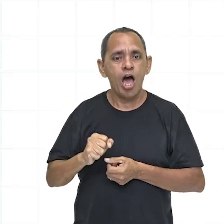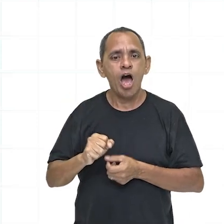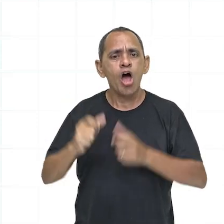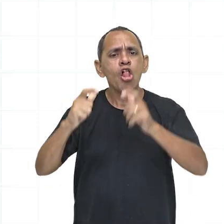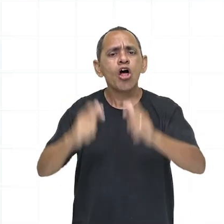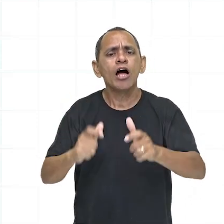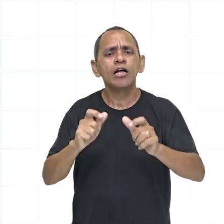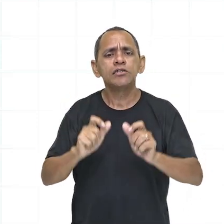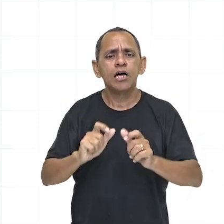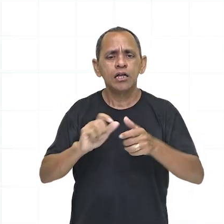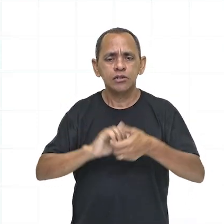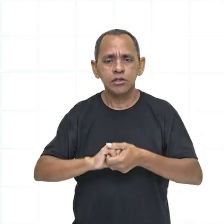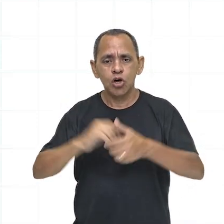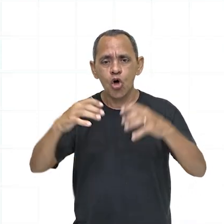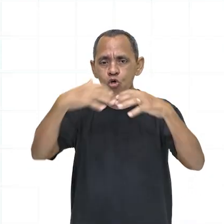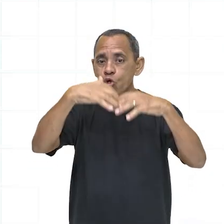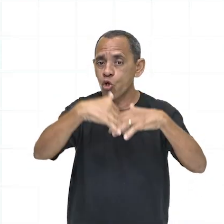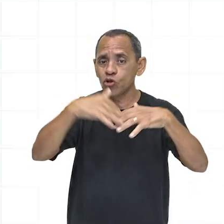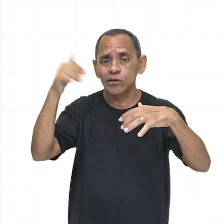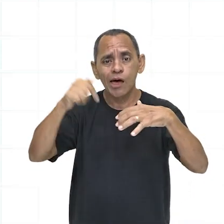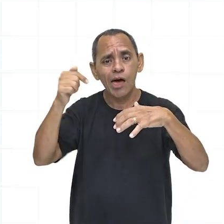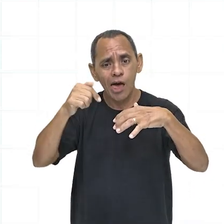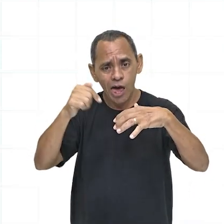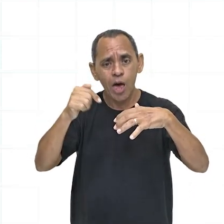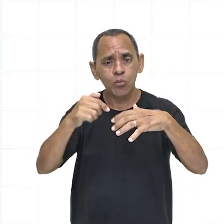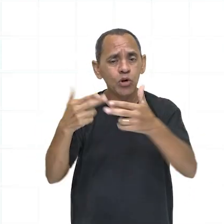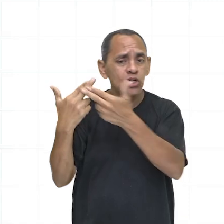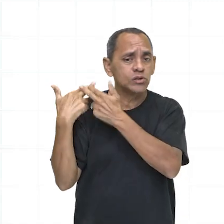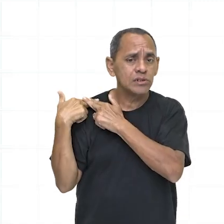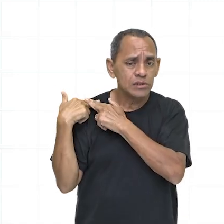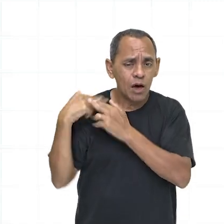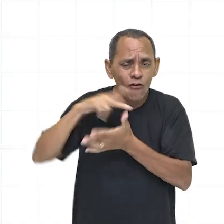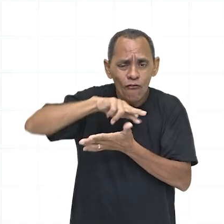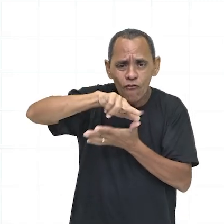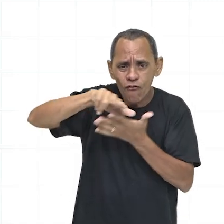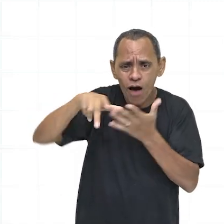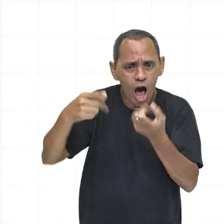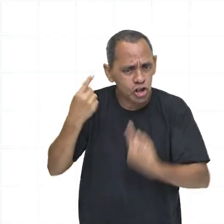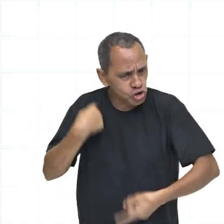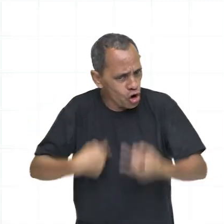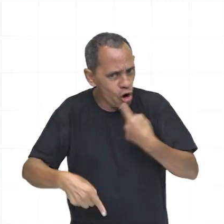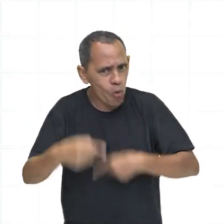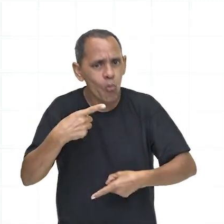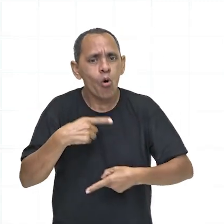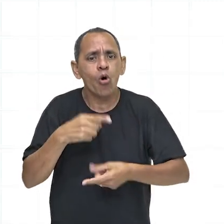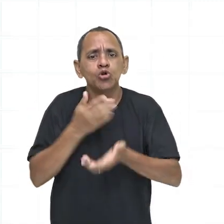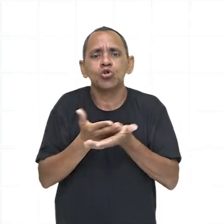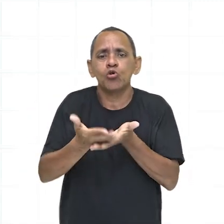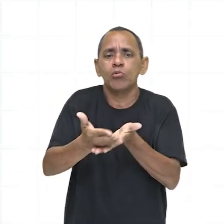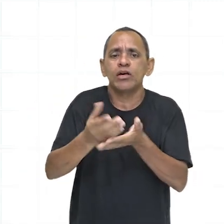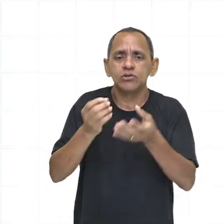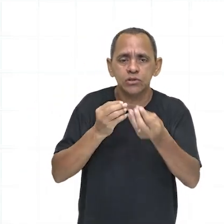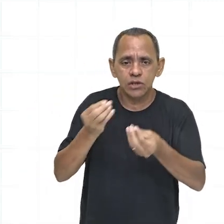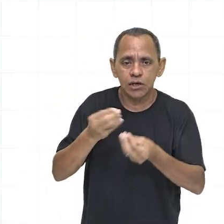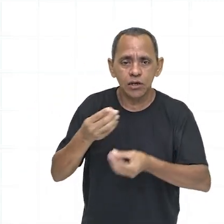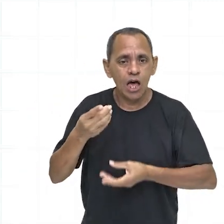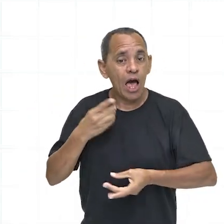por diversos hormônios e que começam a agir